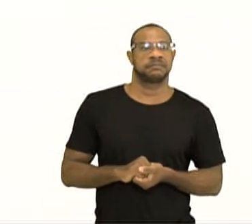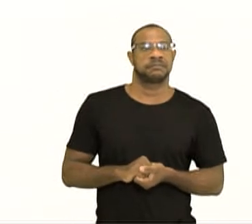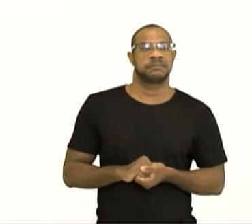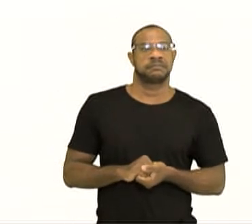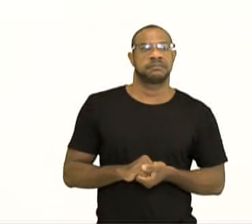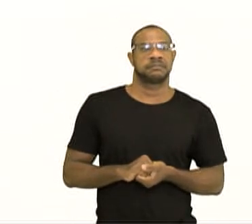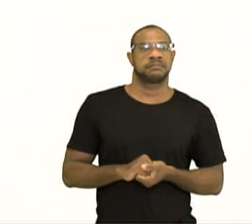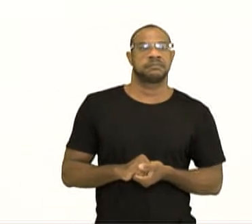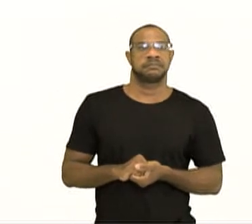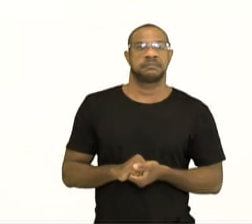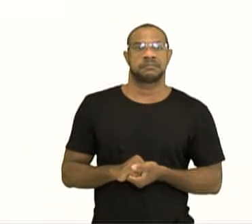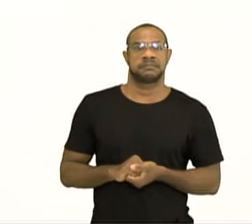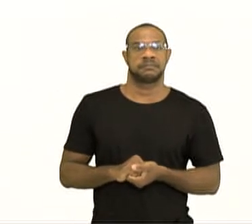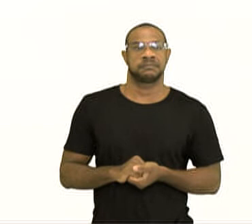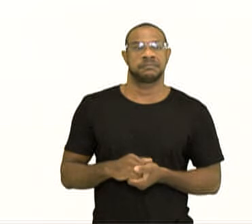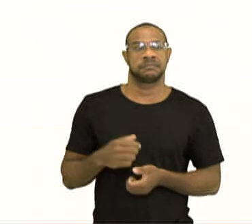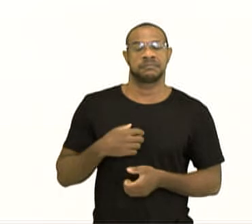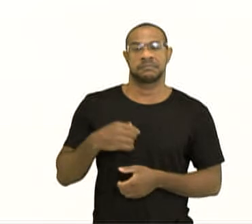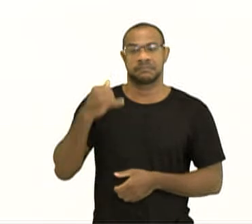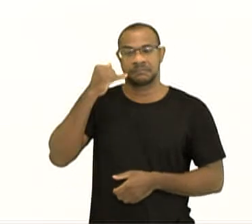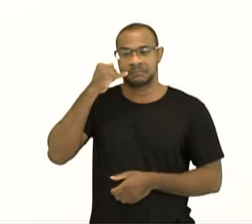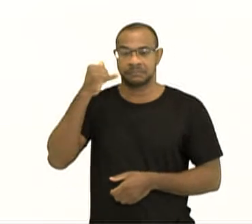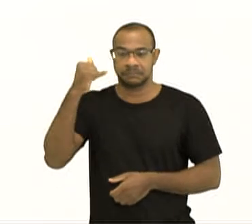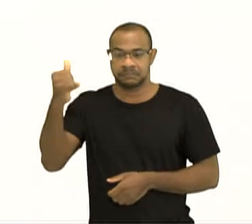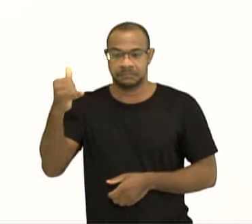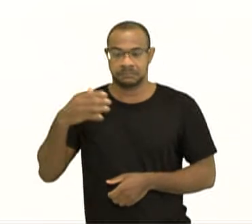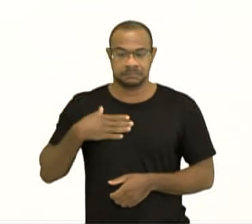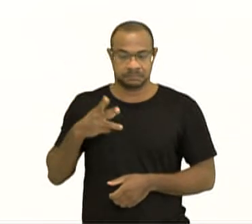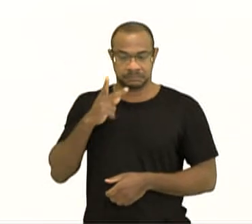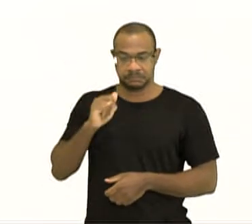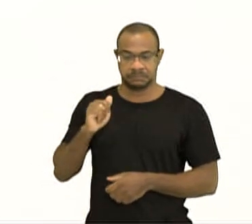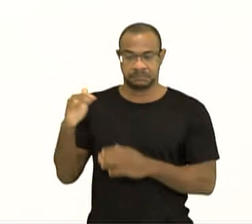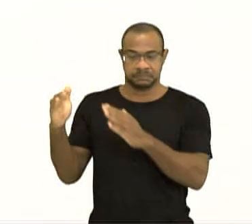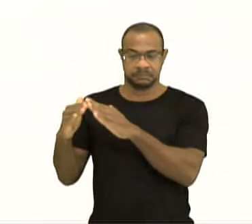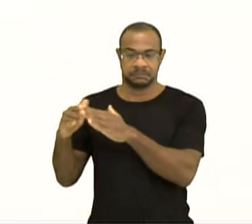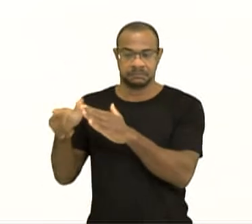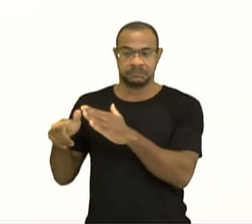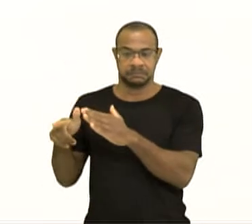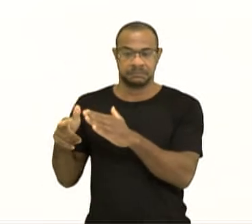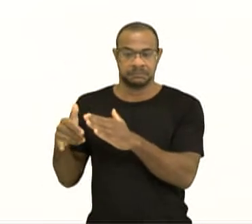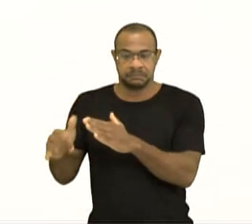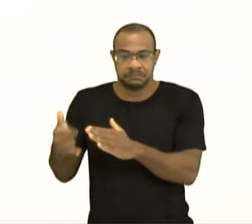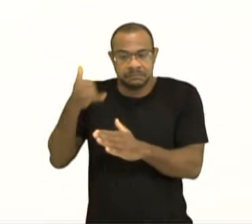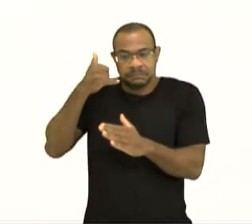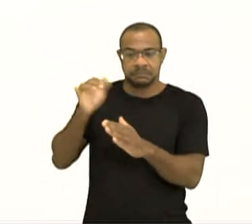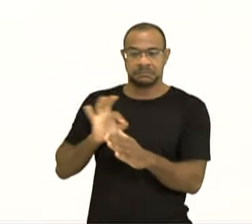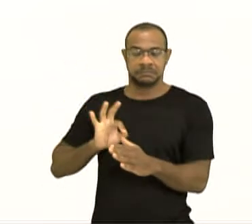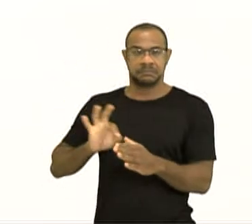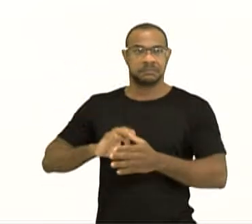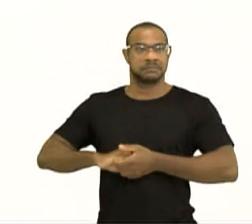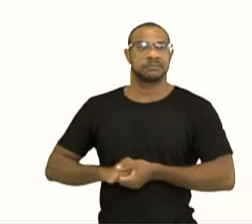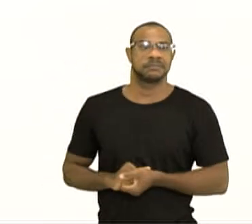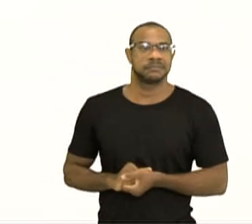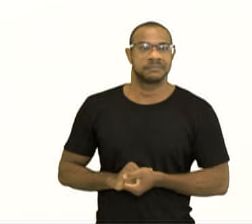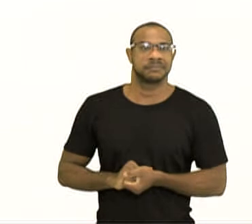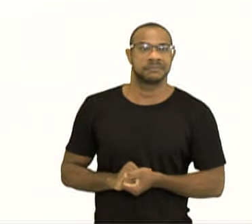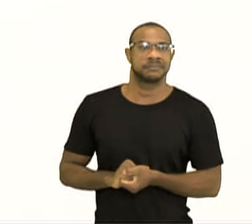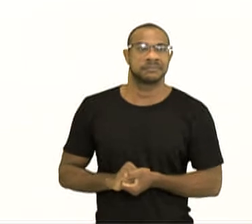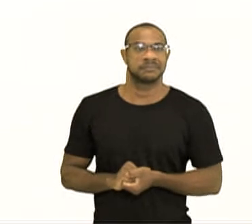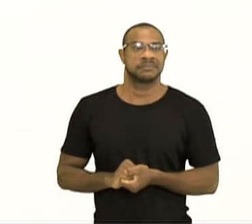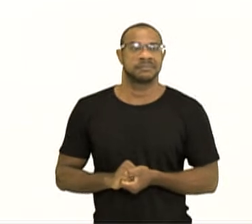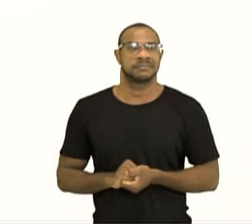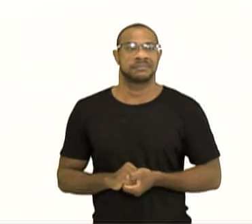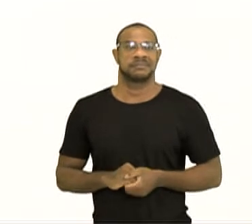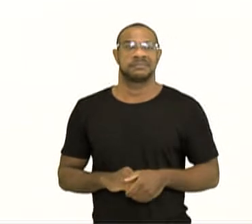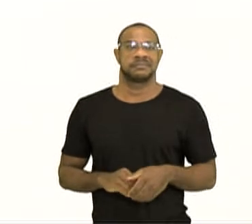Eu ligo para o meu pai em casa, mas ninguém atende o telefone. Daí a pessoa B diz, he must have gone to the